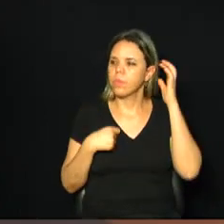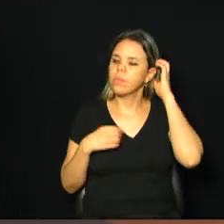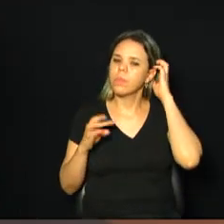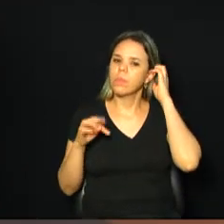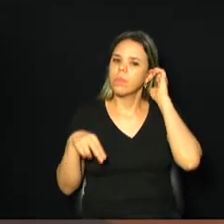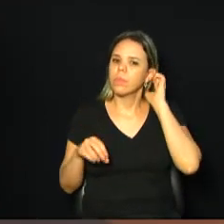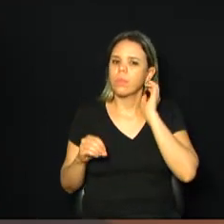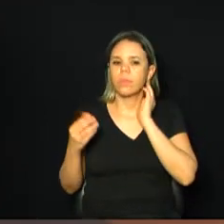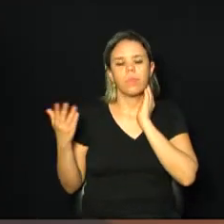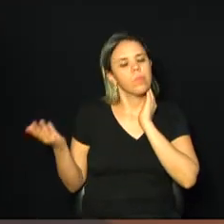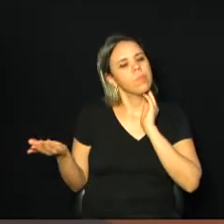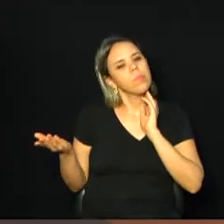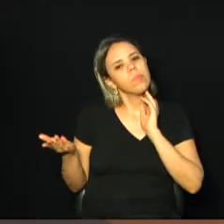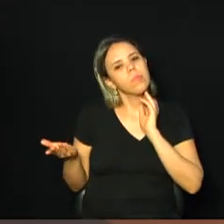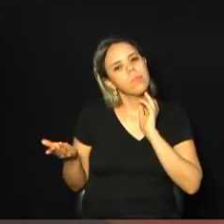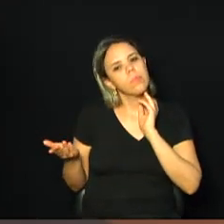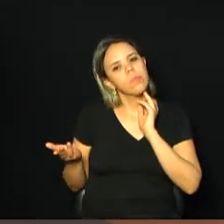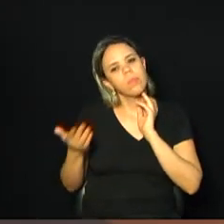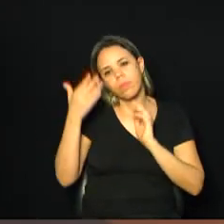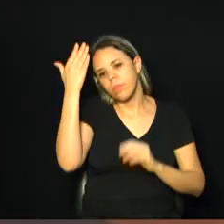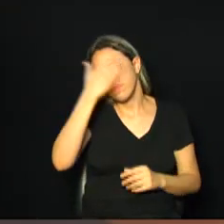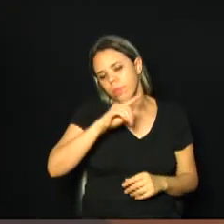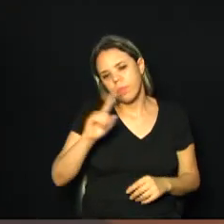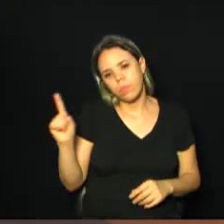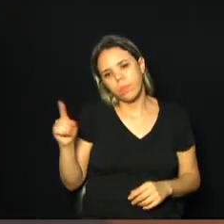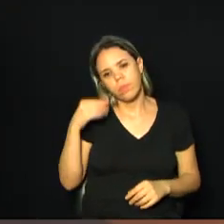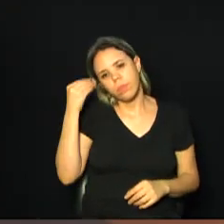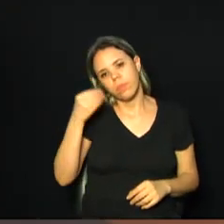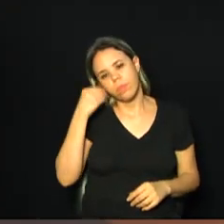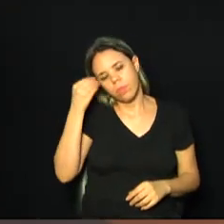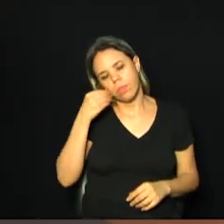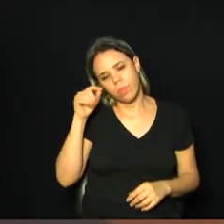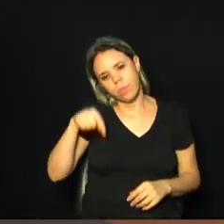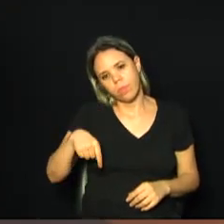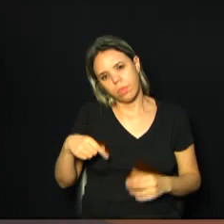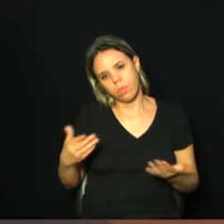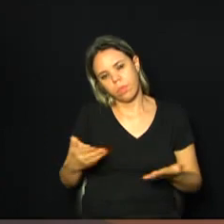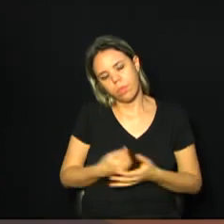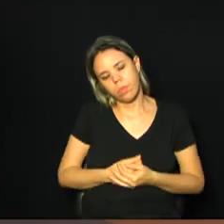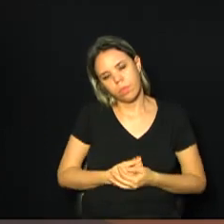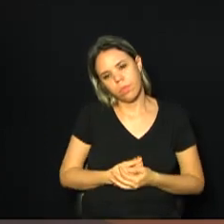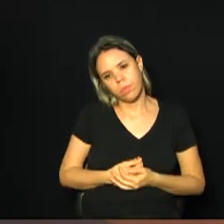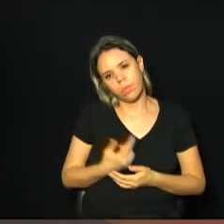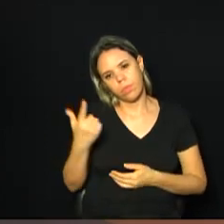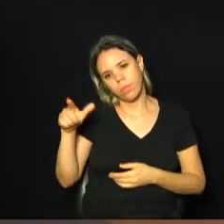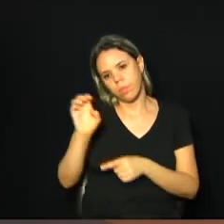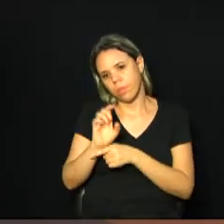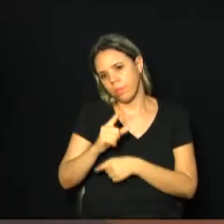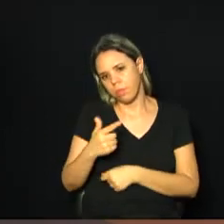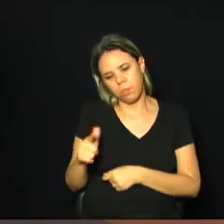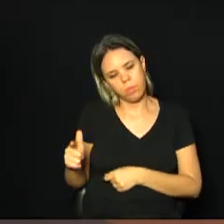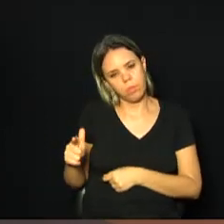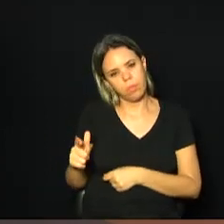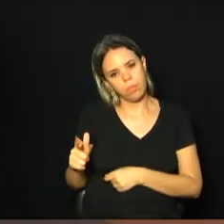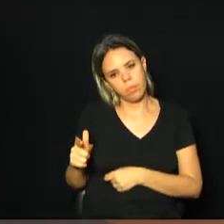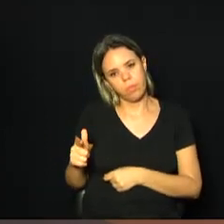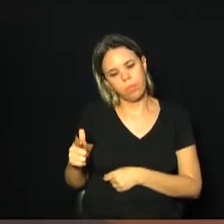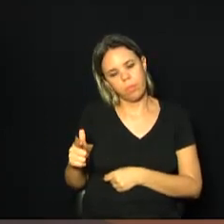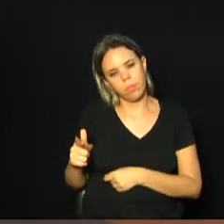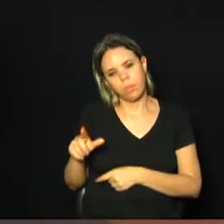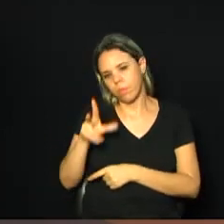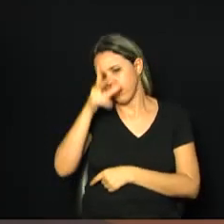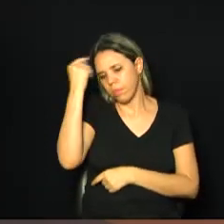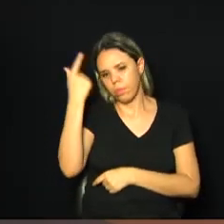Cristiano que não vejo essa experiência que estou vendo aqui agora em outro estado. Não vi em outra